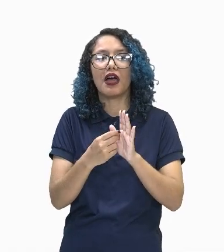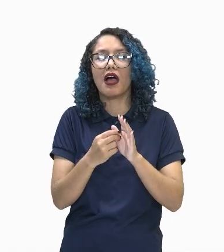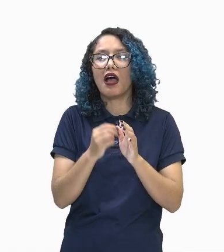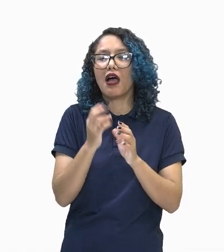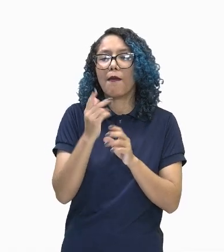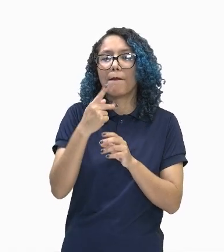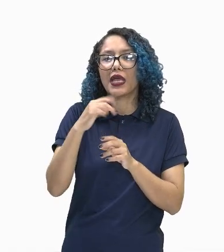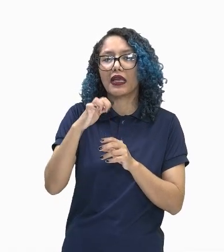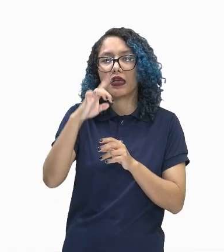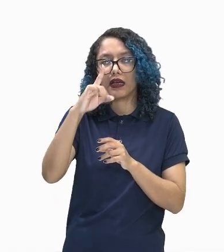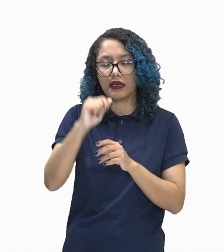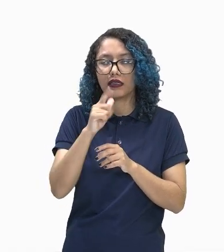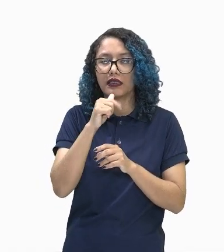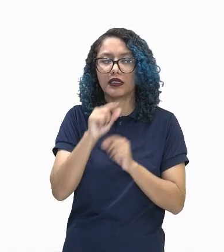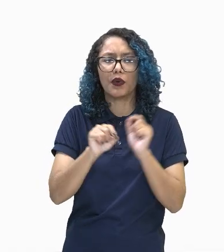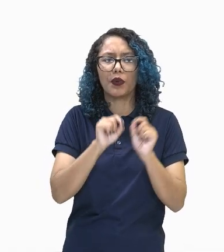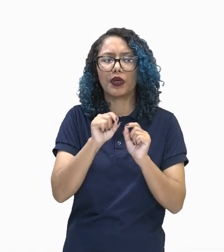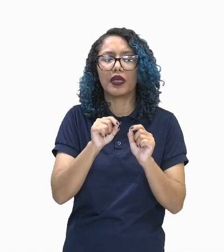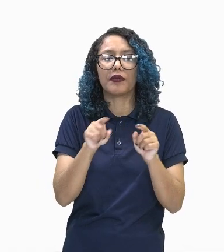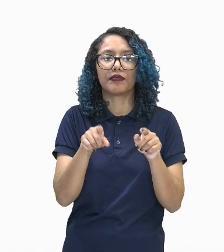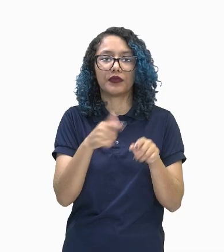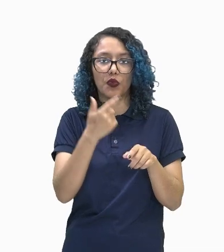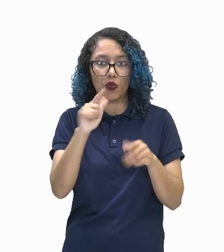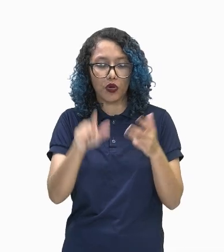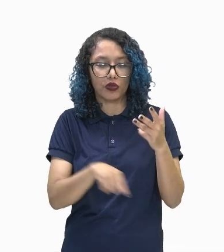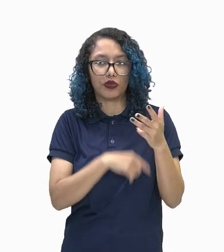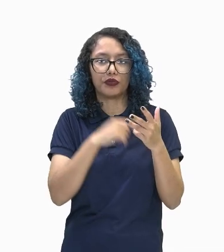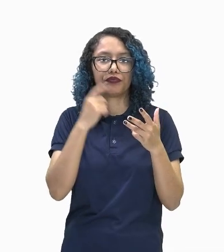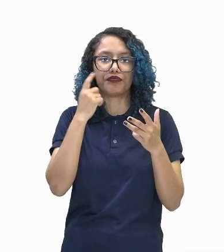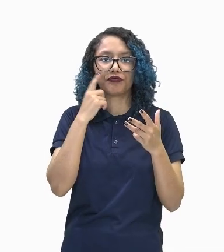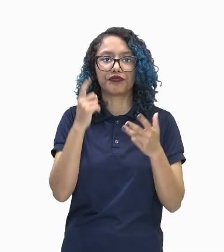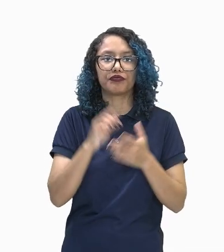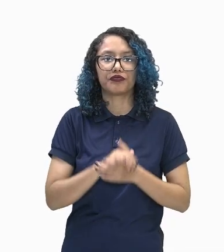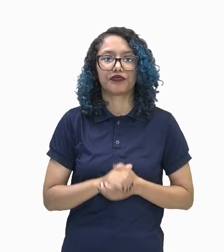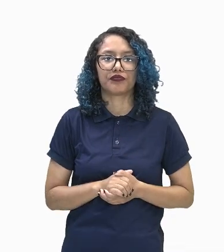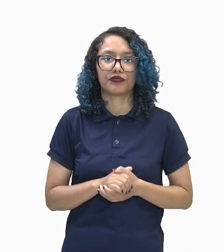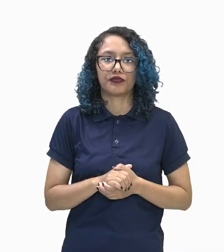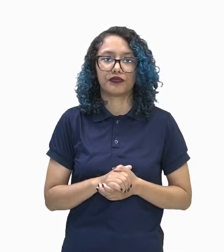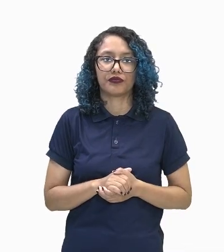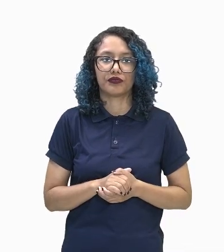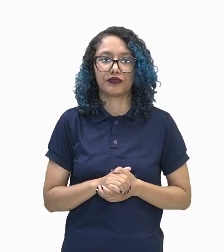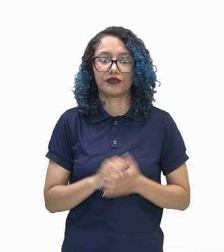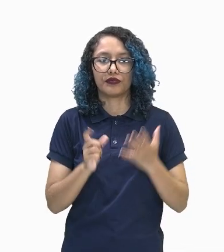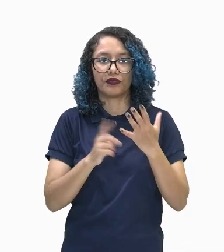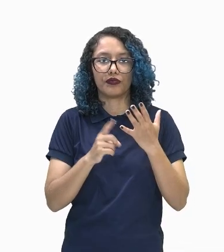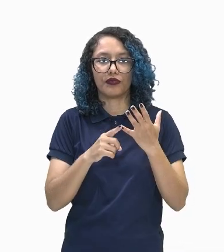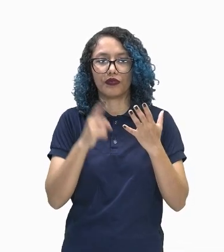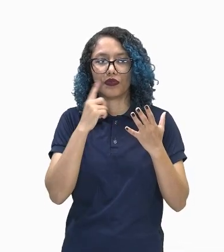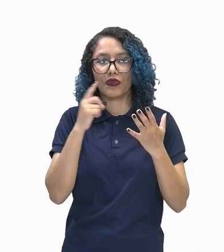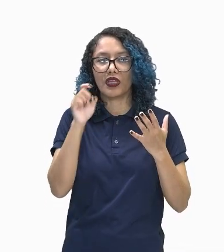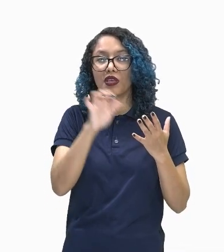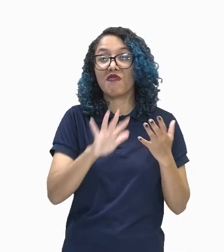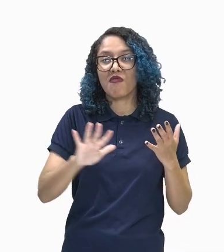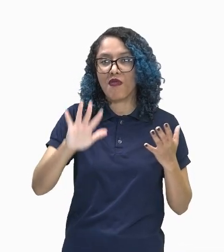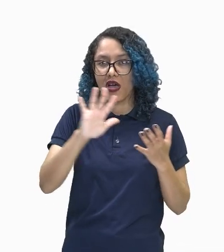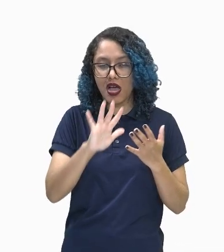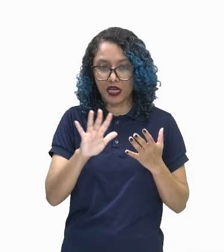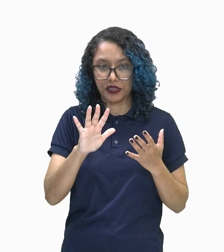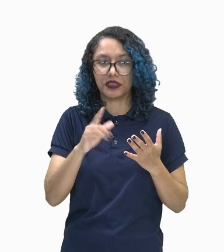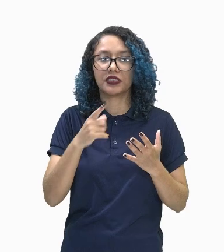Imagens que serão inseridas. No caso que vocês acabaram de verificar, foram